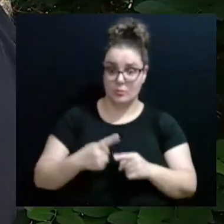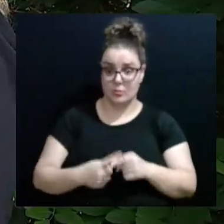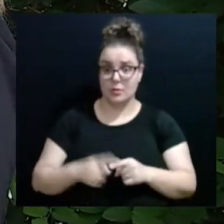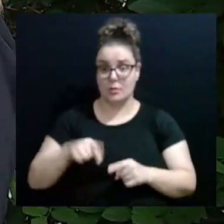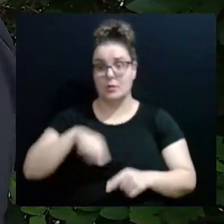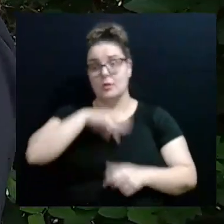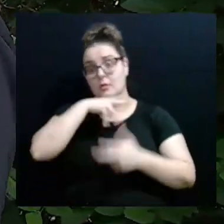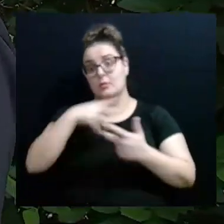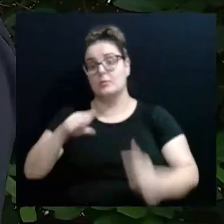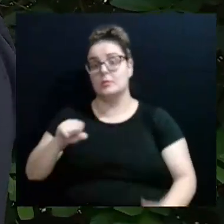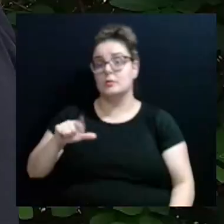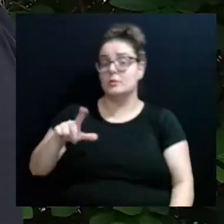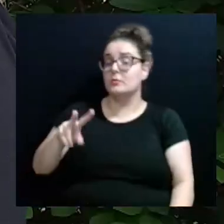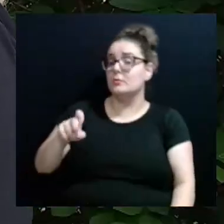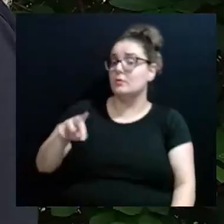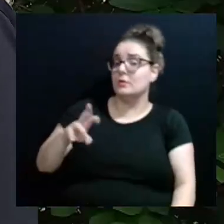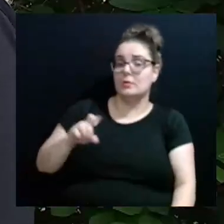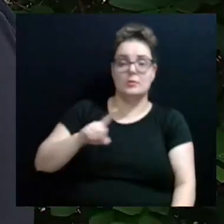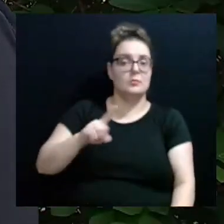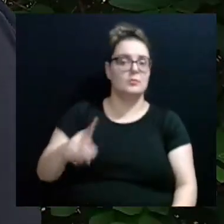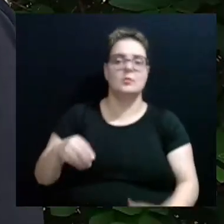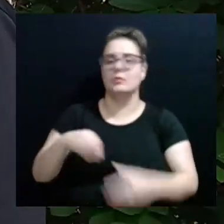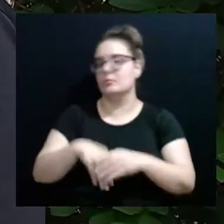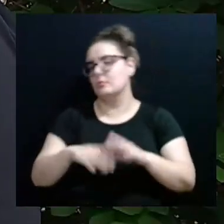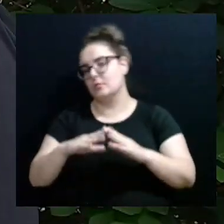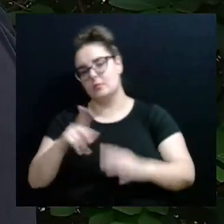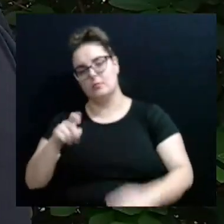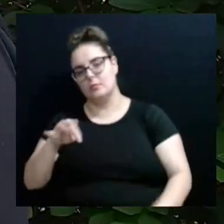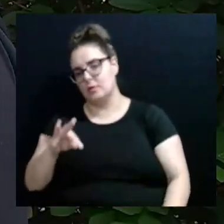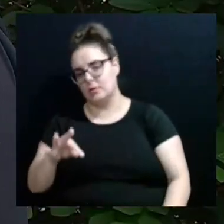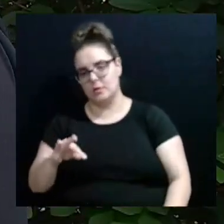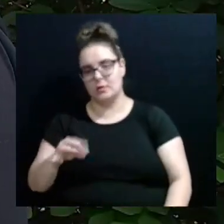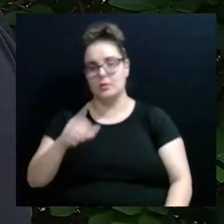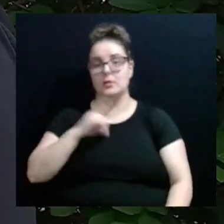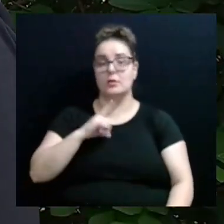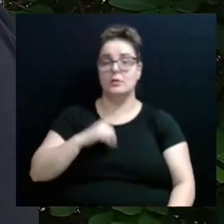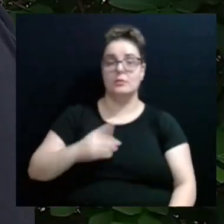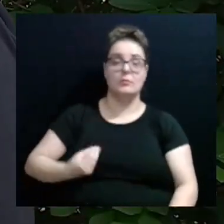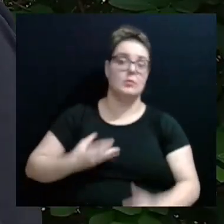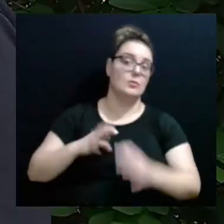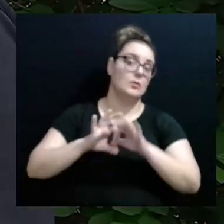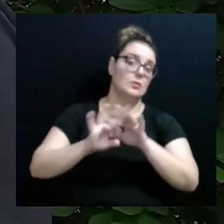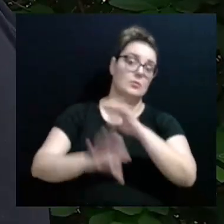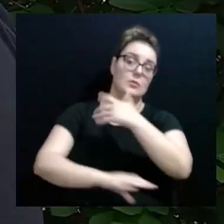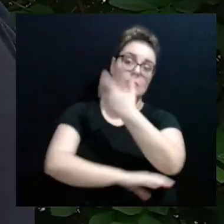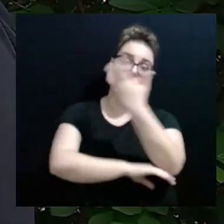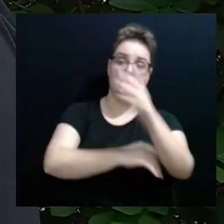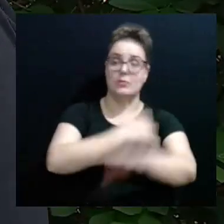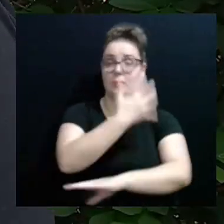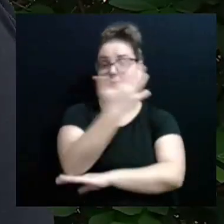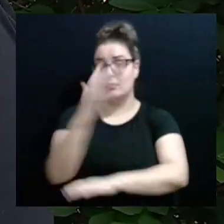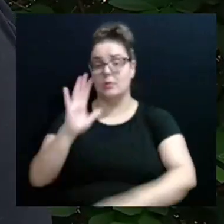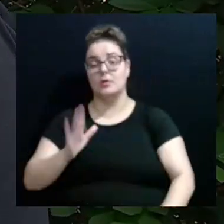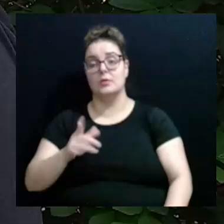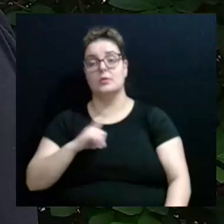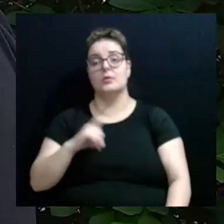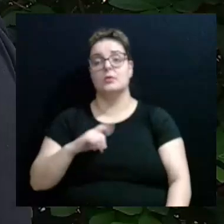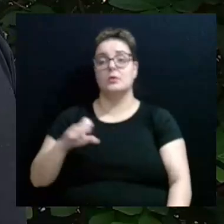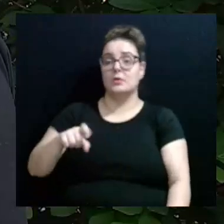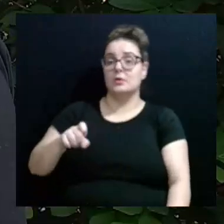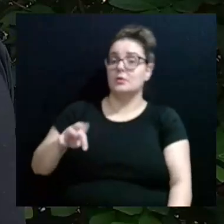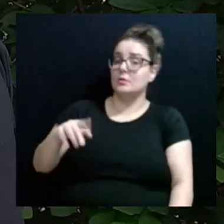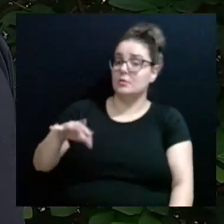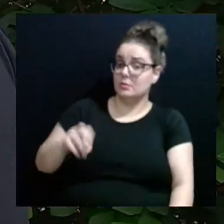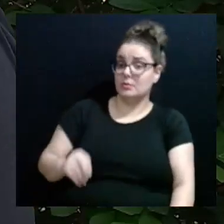né? Não é um animal doméstico, um pet. Ele teria uma vida livre na natureza. Então, assim, ele já tem instintos e comportamentos naturais